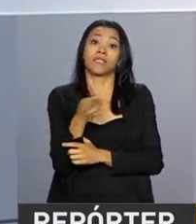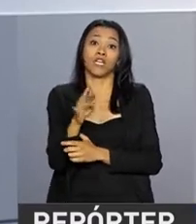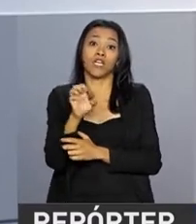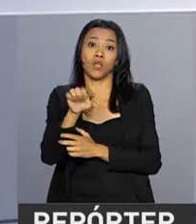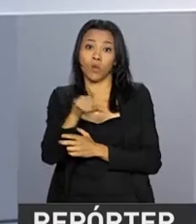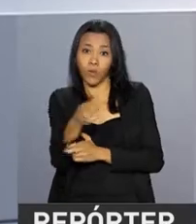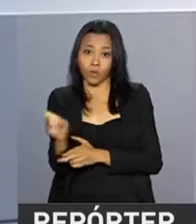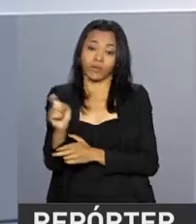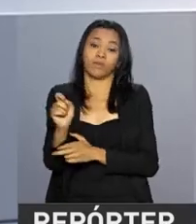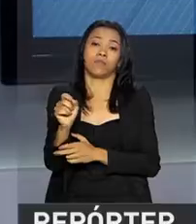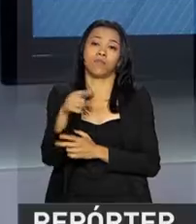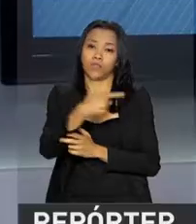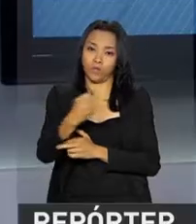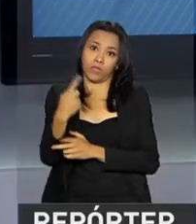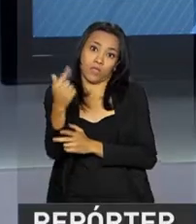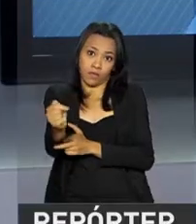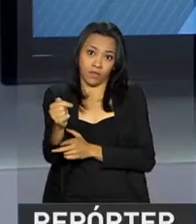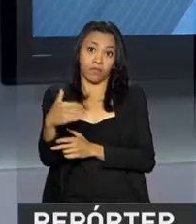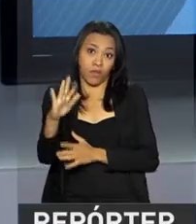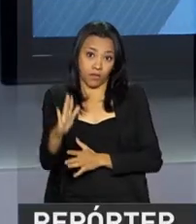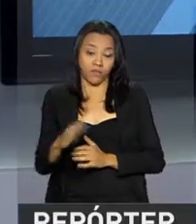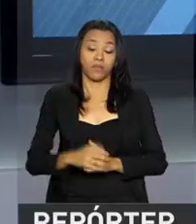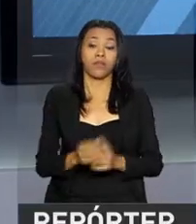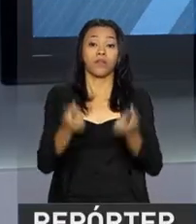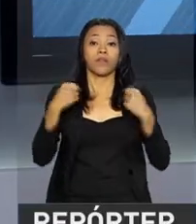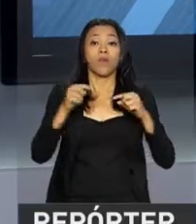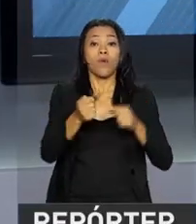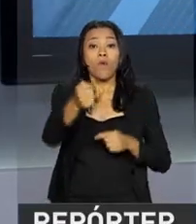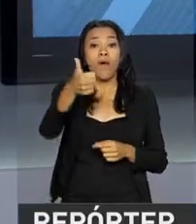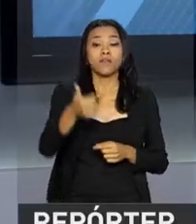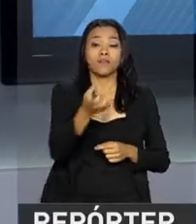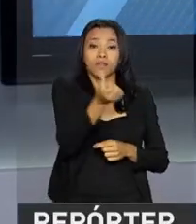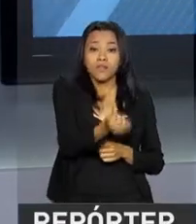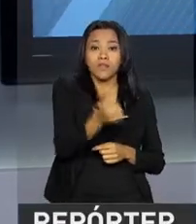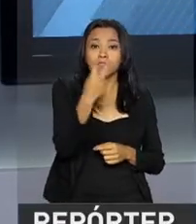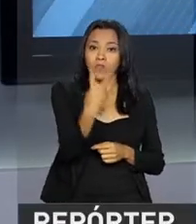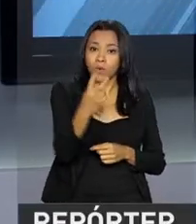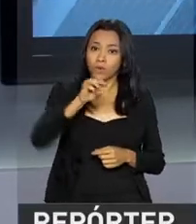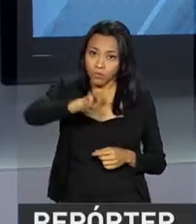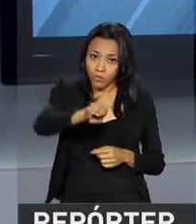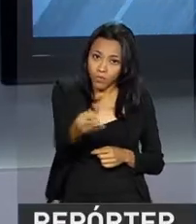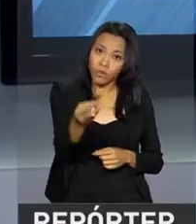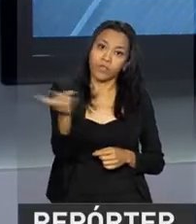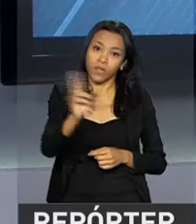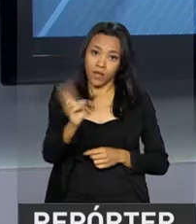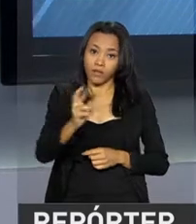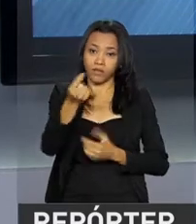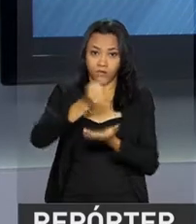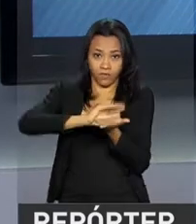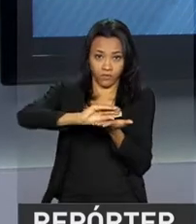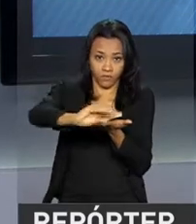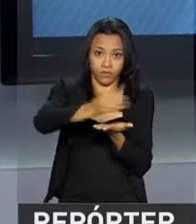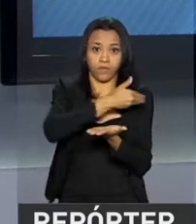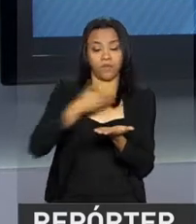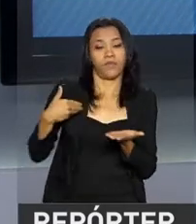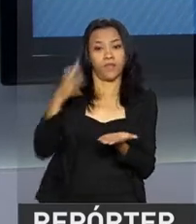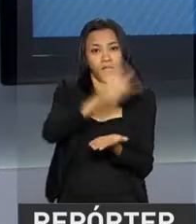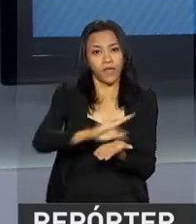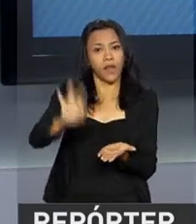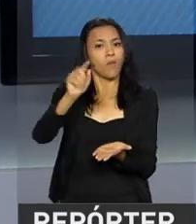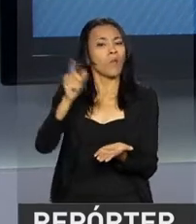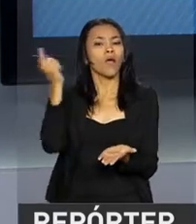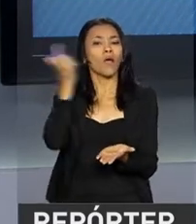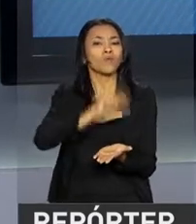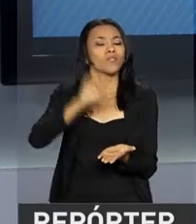2017 quase 62 milhões de reais investidos pelo governo federal na realização do sonho da casa